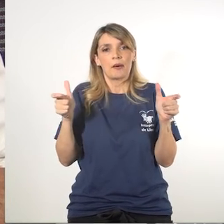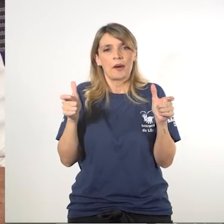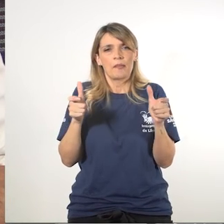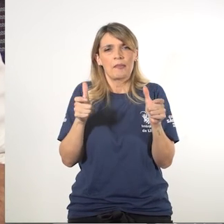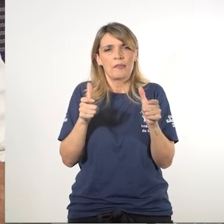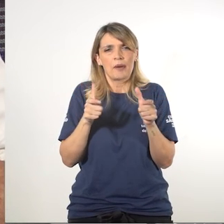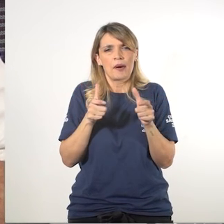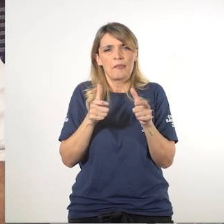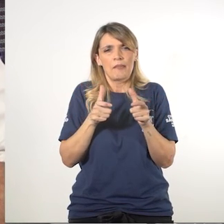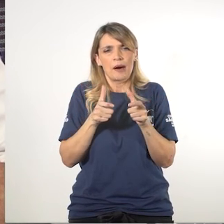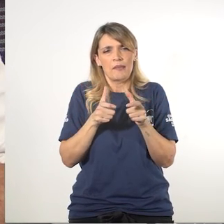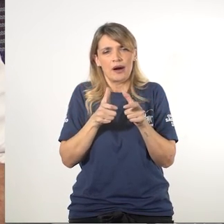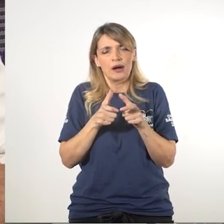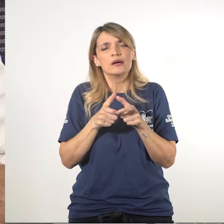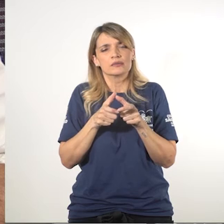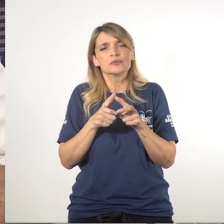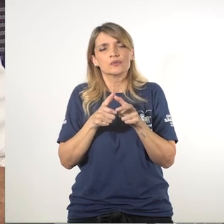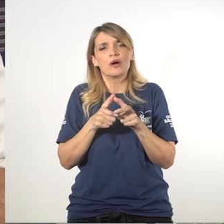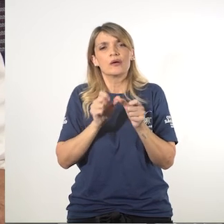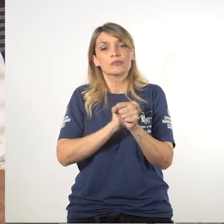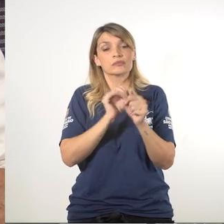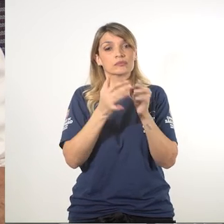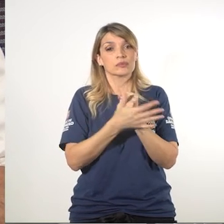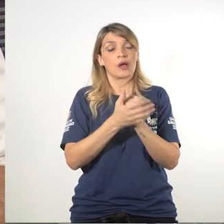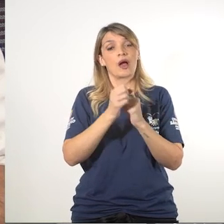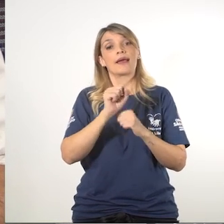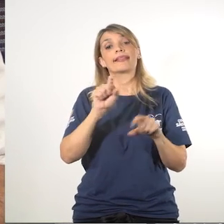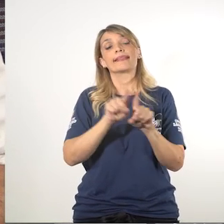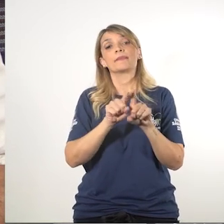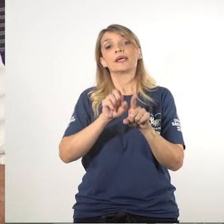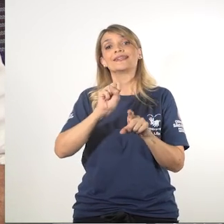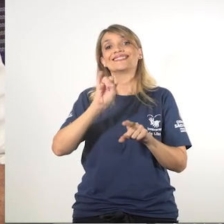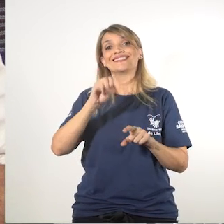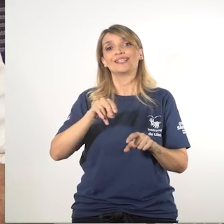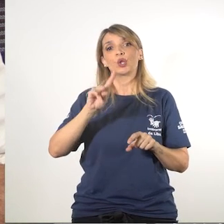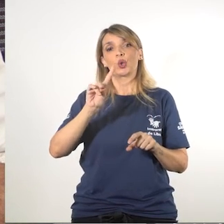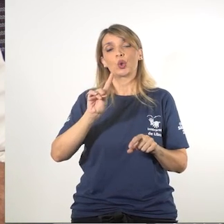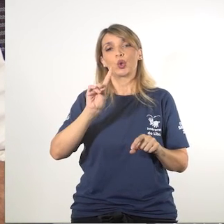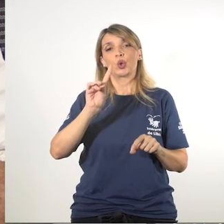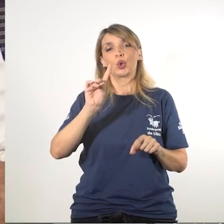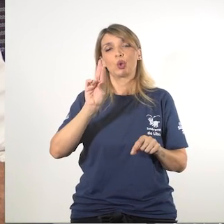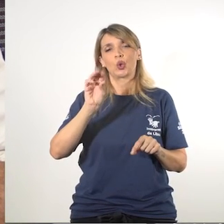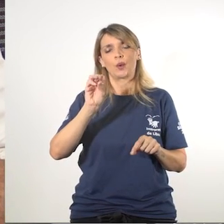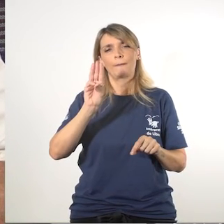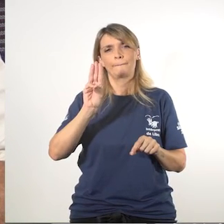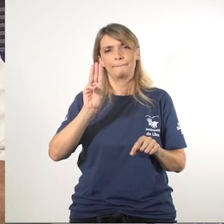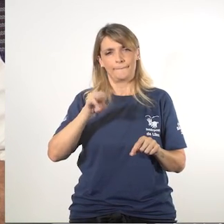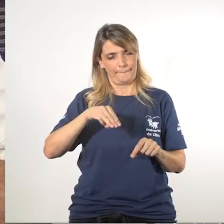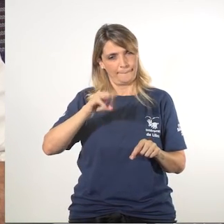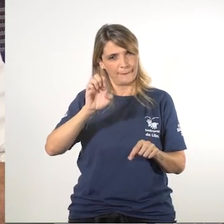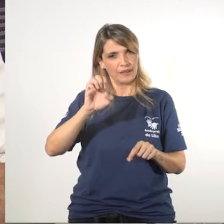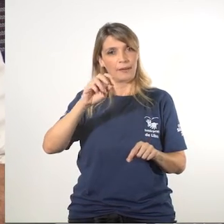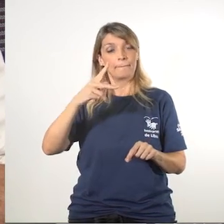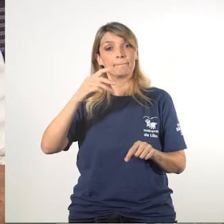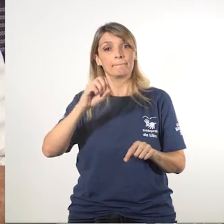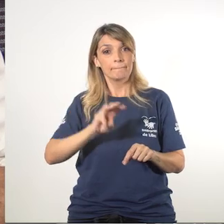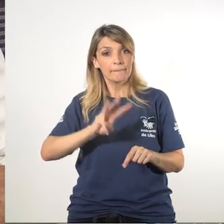síndrome gripal e Covid-19 nos nossos profissionais de saúde. Devido à